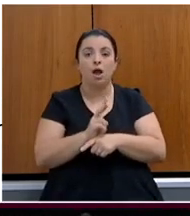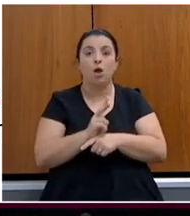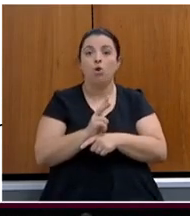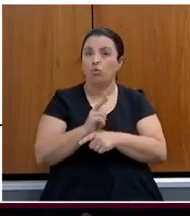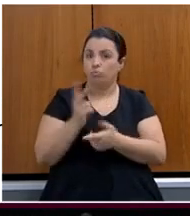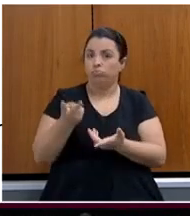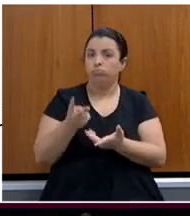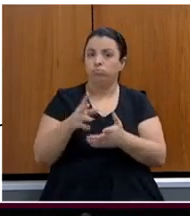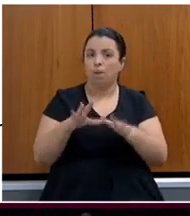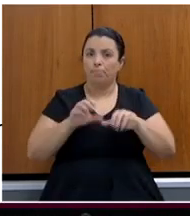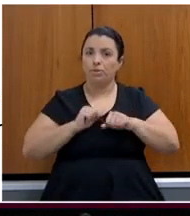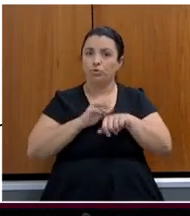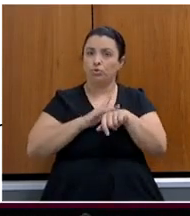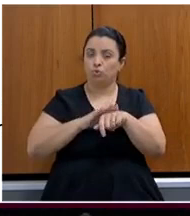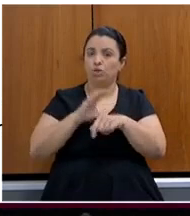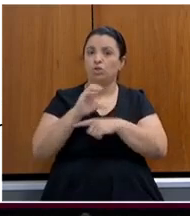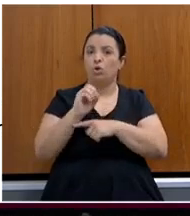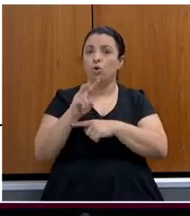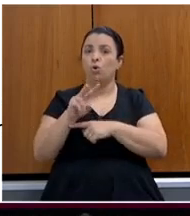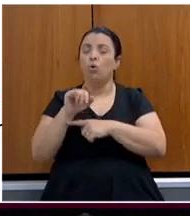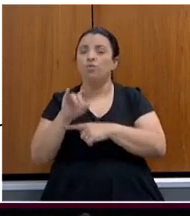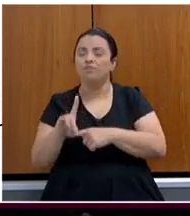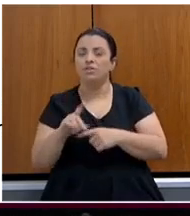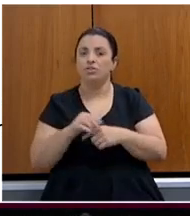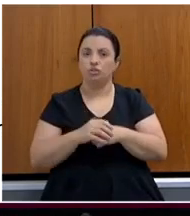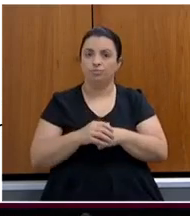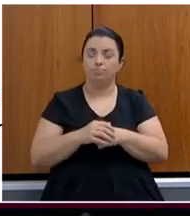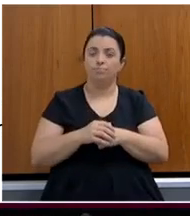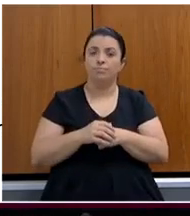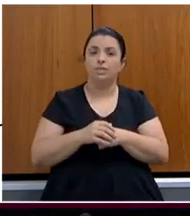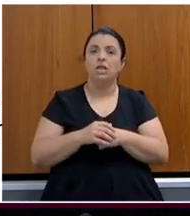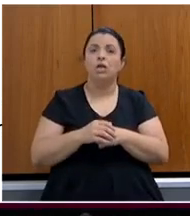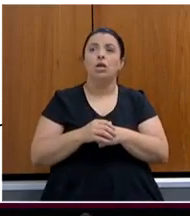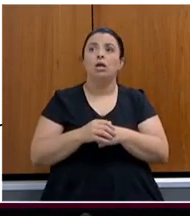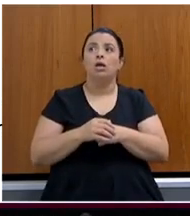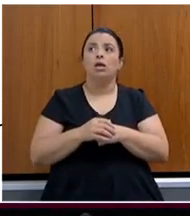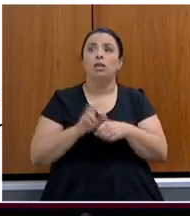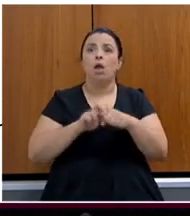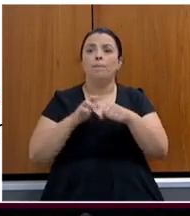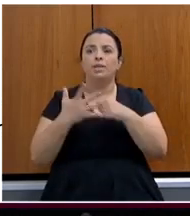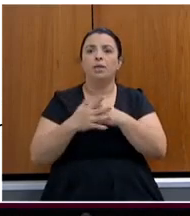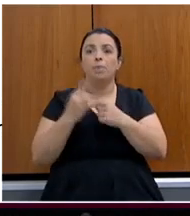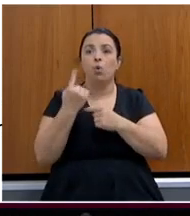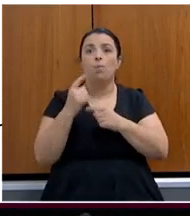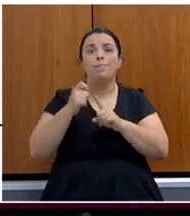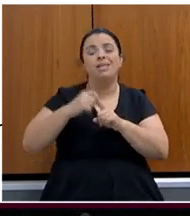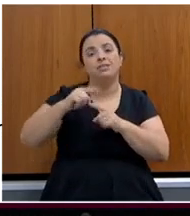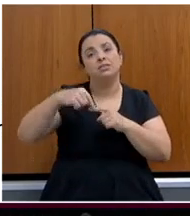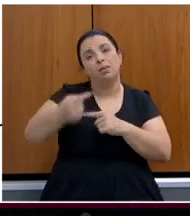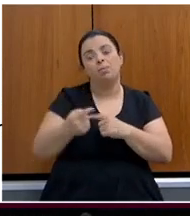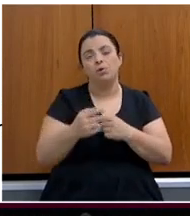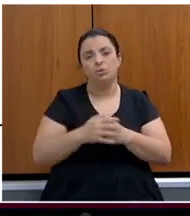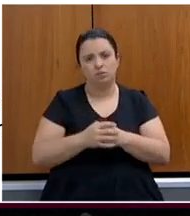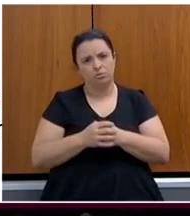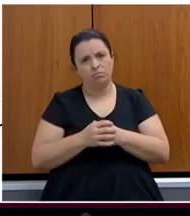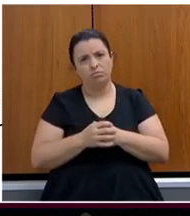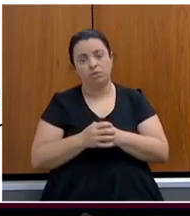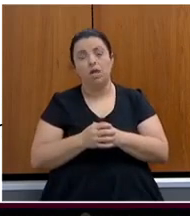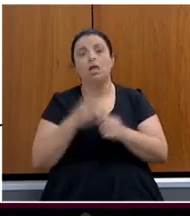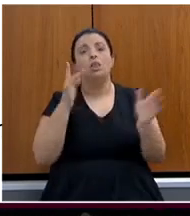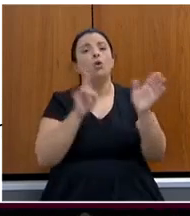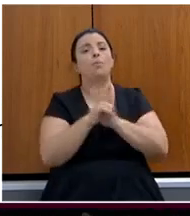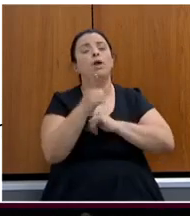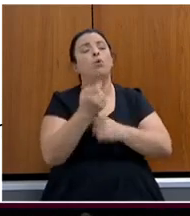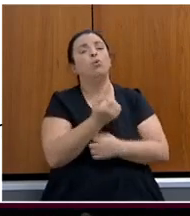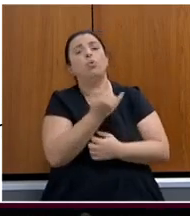um sistema 15 meses depois do início da pandemia tão a pergunta qual o